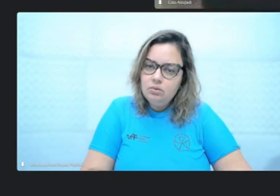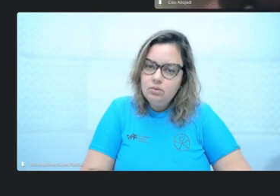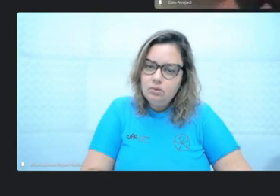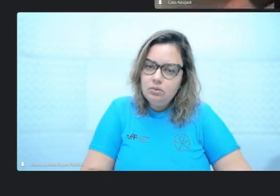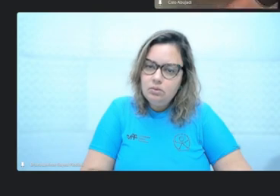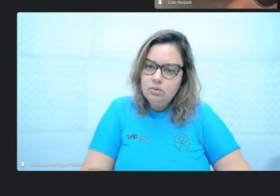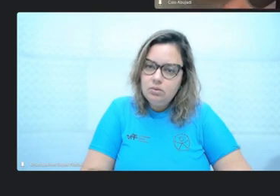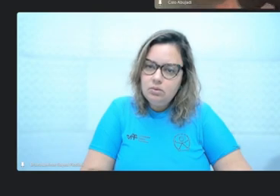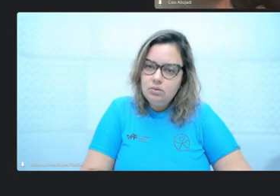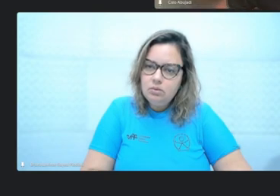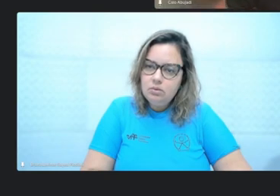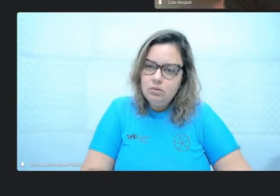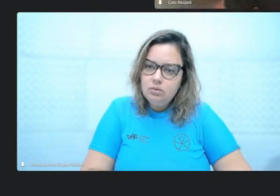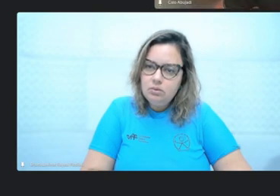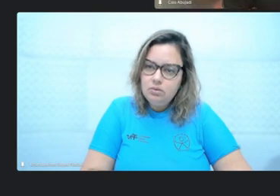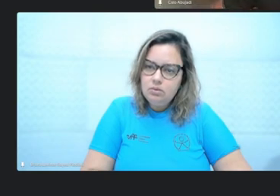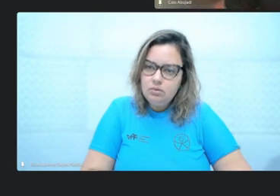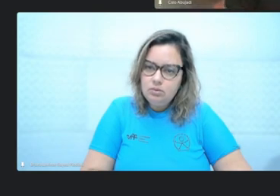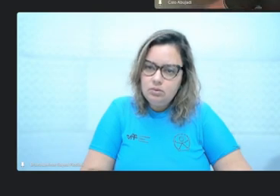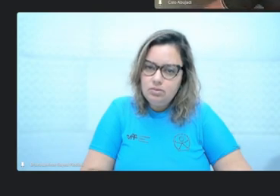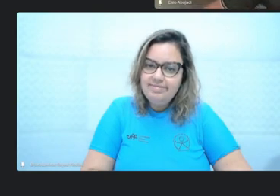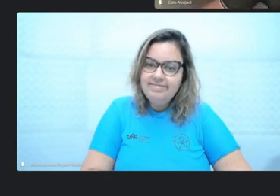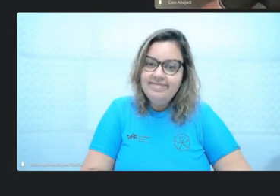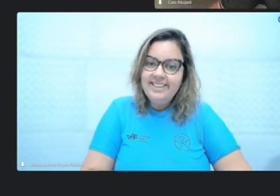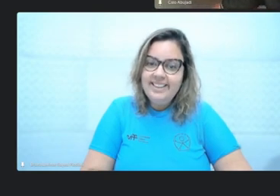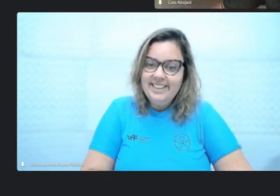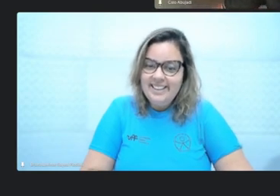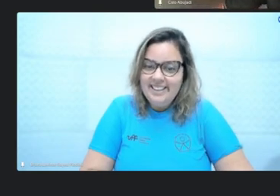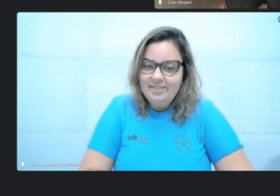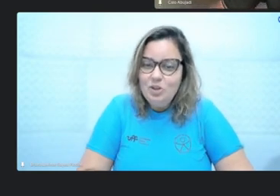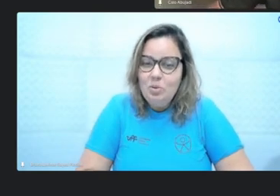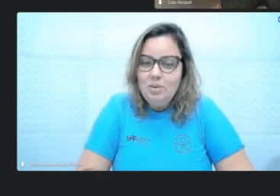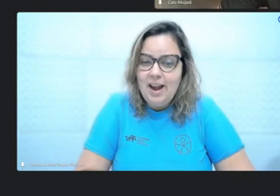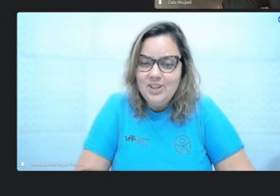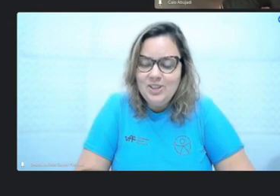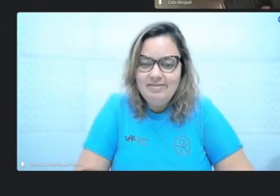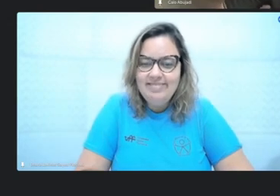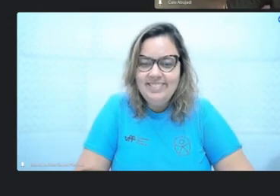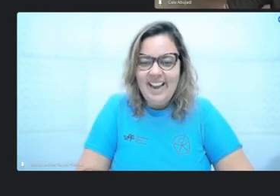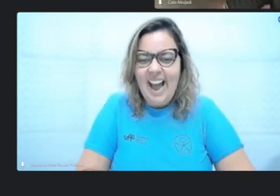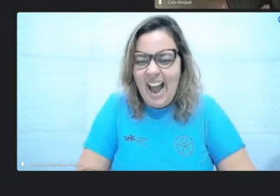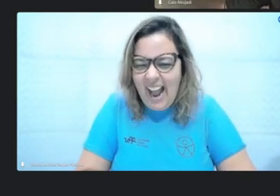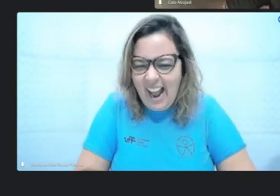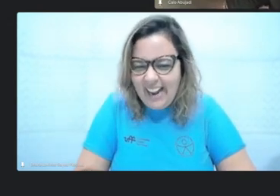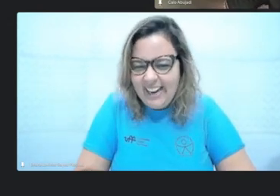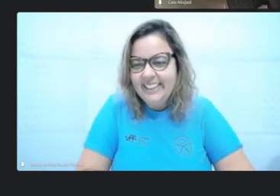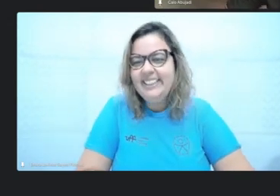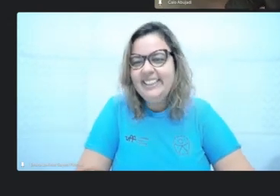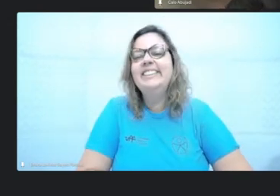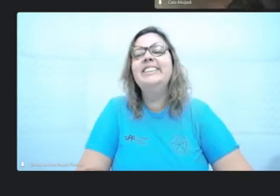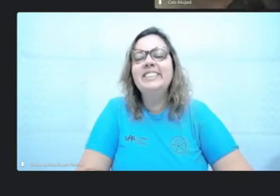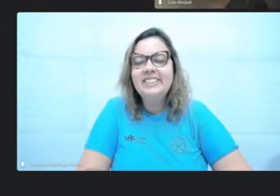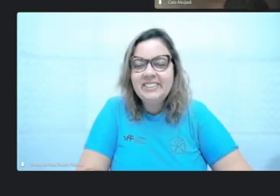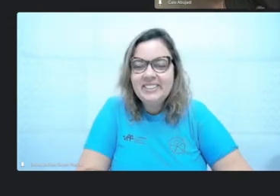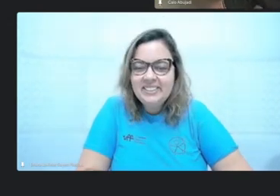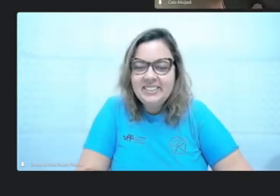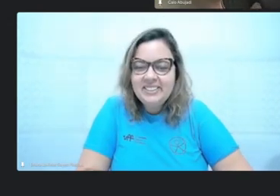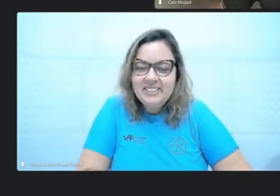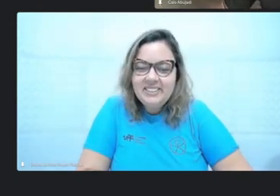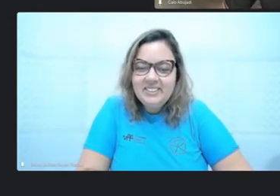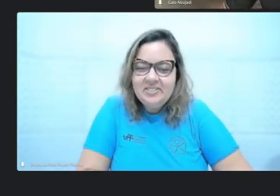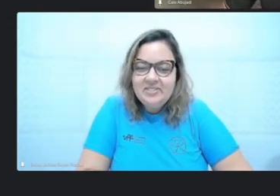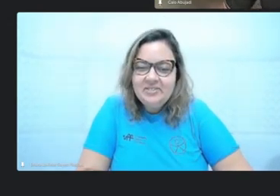aprendo quando eu estou na escola. Não, você aprende quando você está dormindo. Não, vou dormir mais. Então, exatamente.